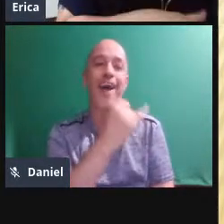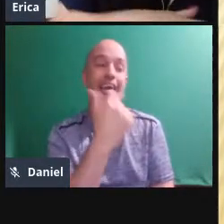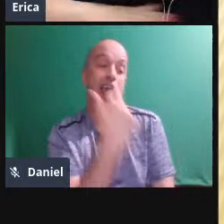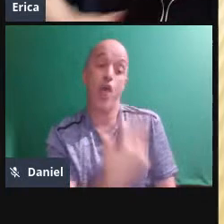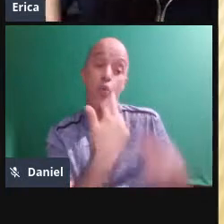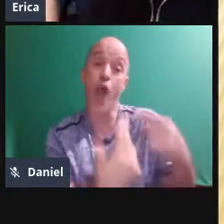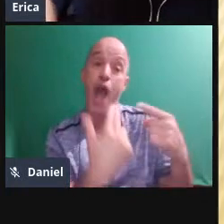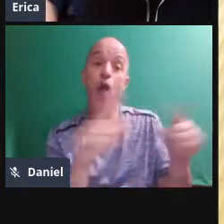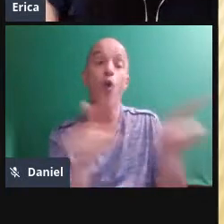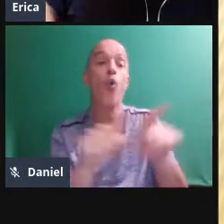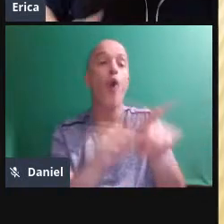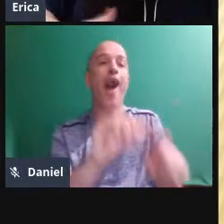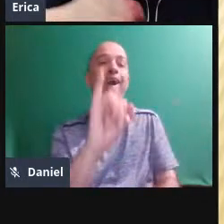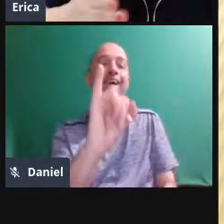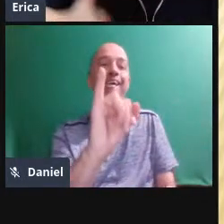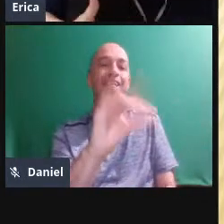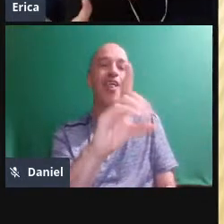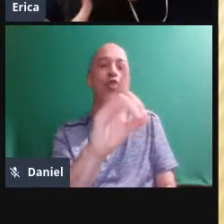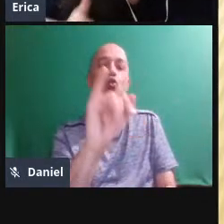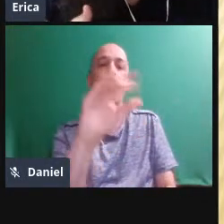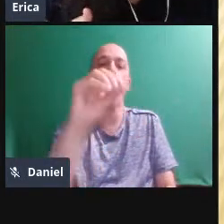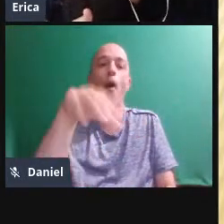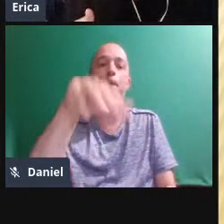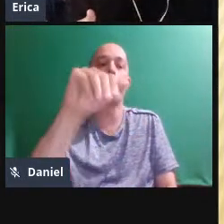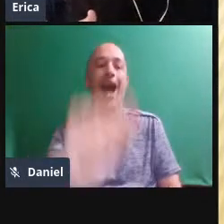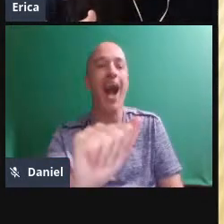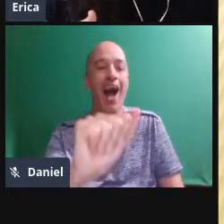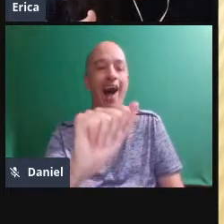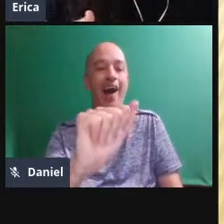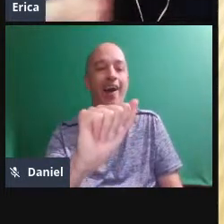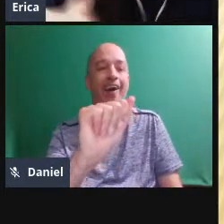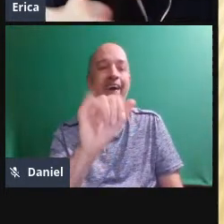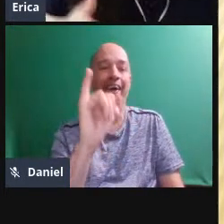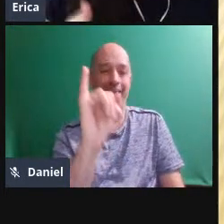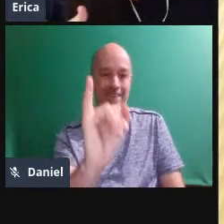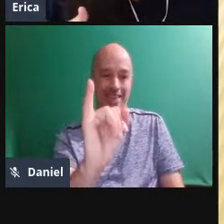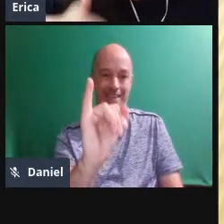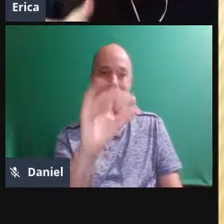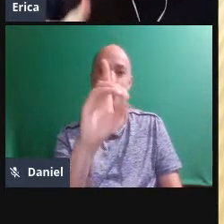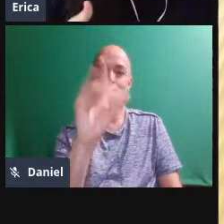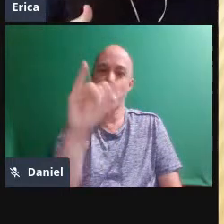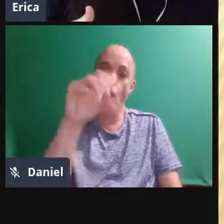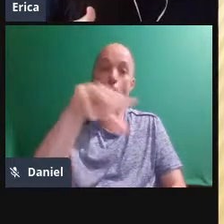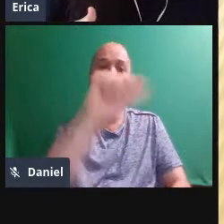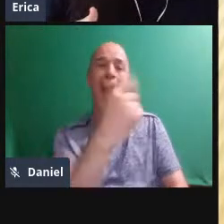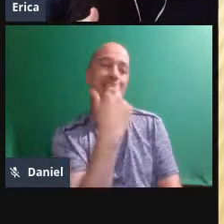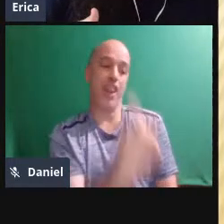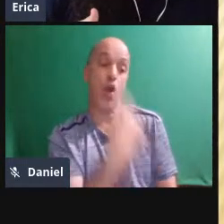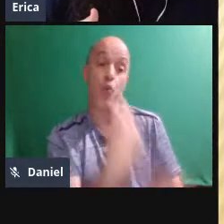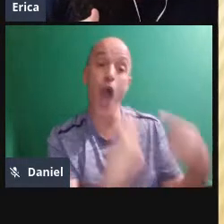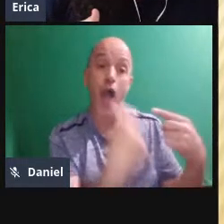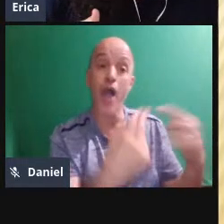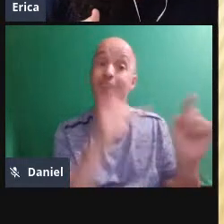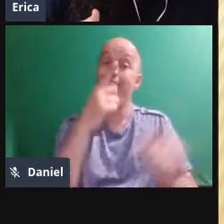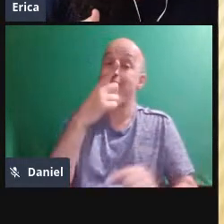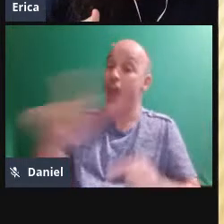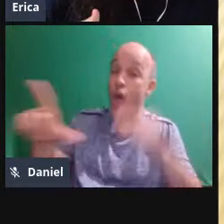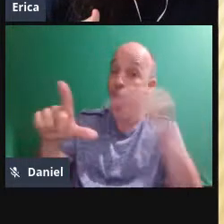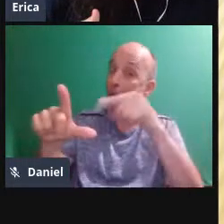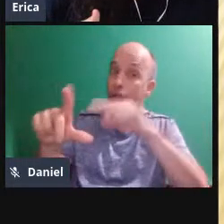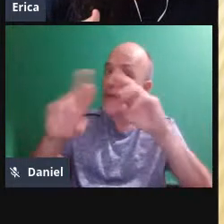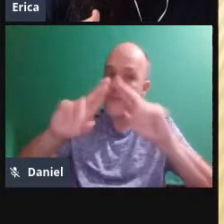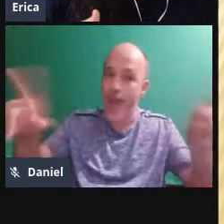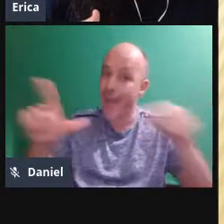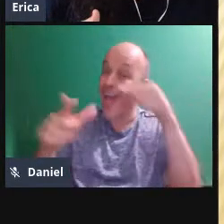Esse é o estudo da linguagem. A língua é o quê? Por exemplo, é um idioma.